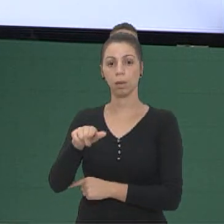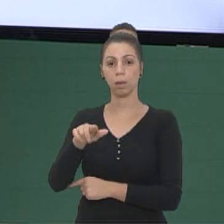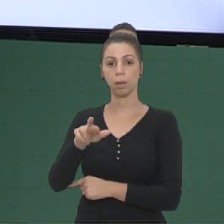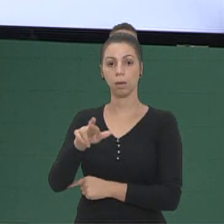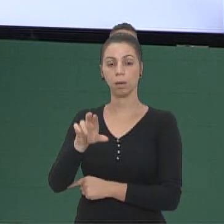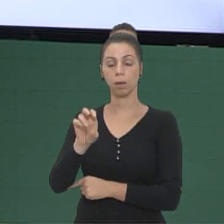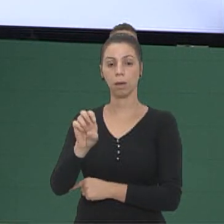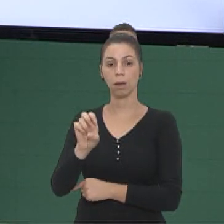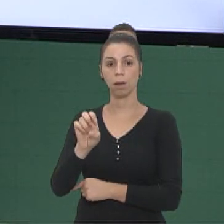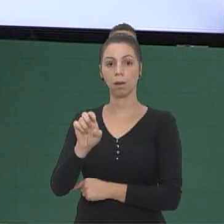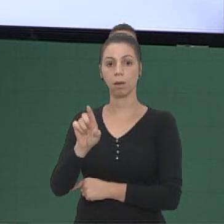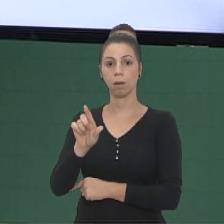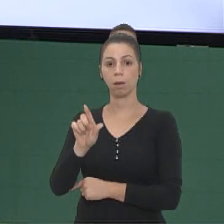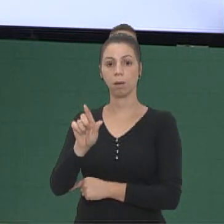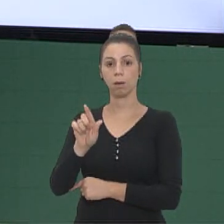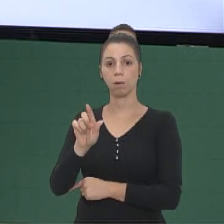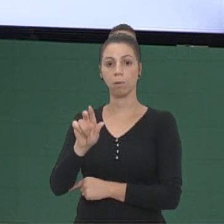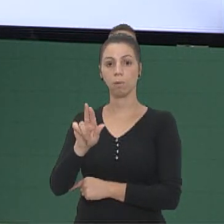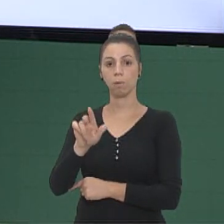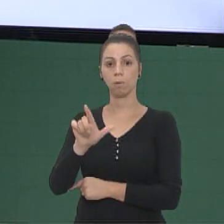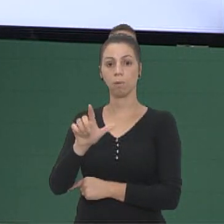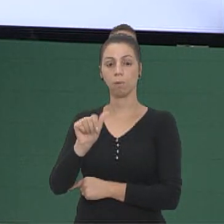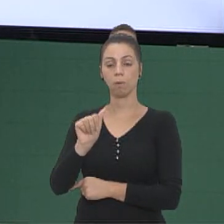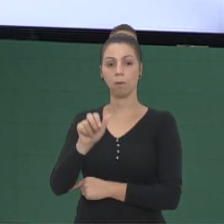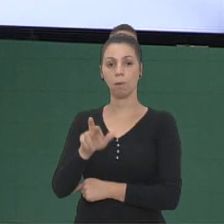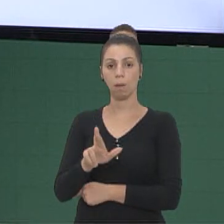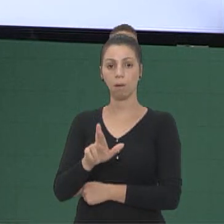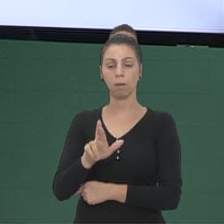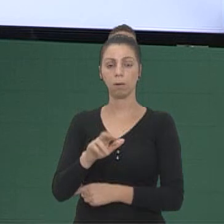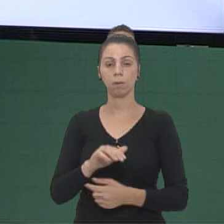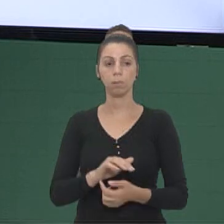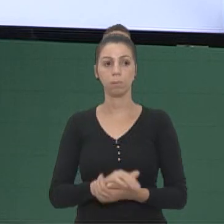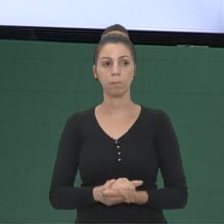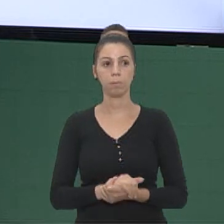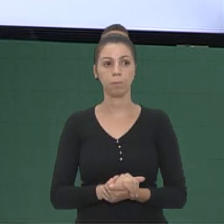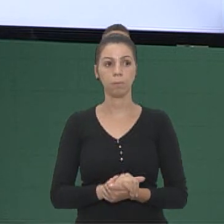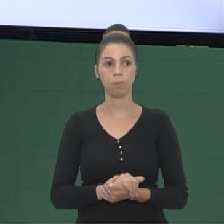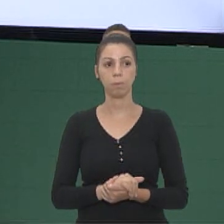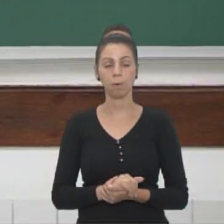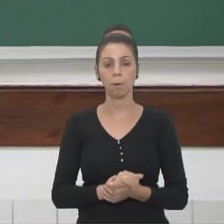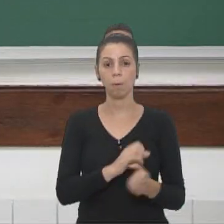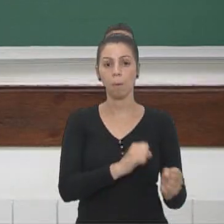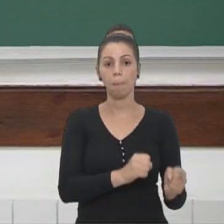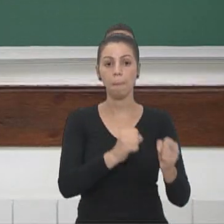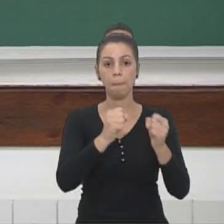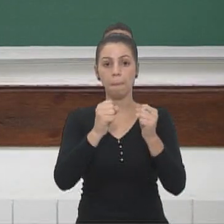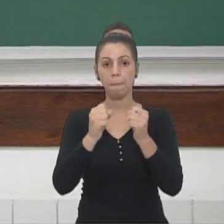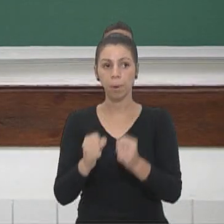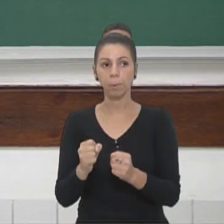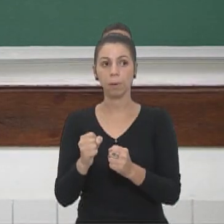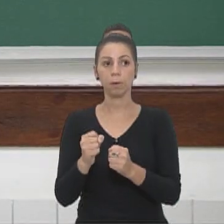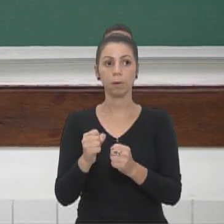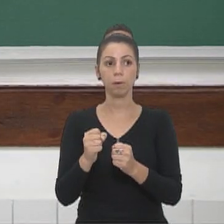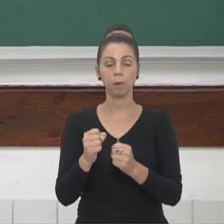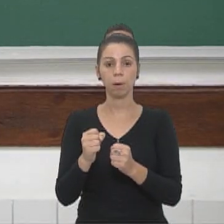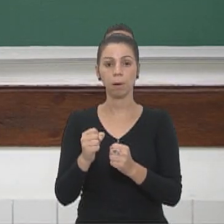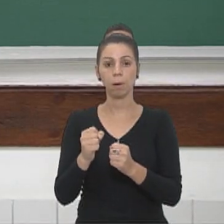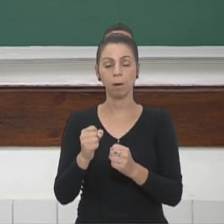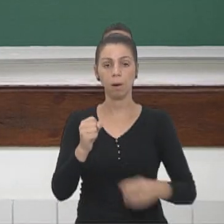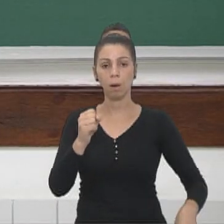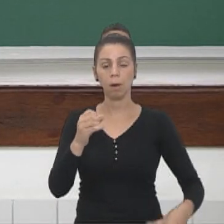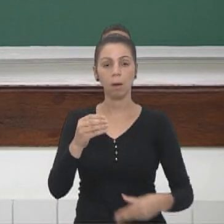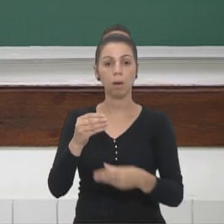o verbo ser. O verbo poder, observe a raiz dele, pot, e o acréscimo do dr, conforme o verbo